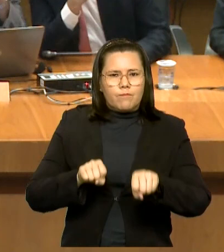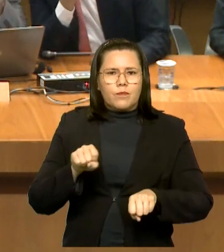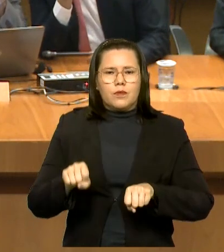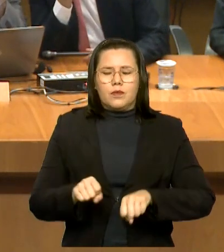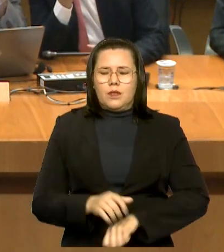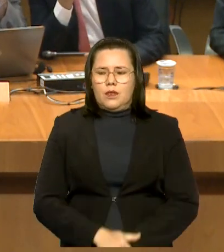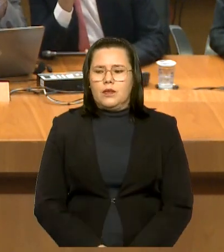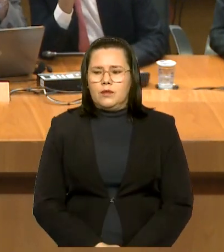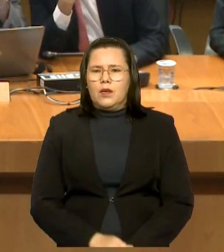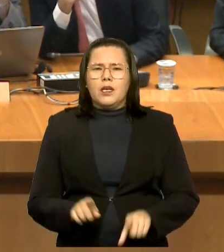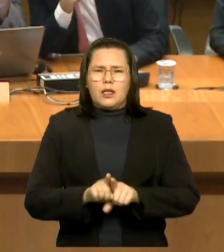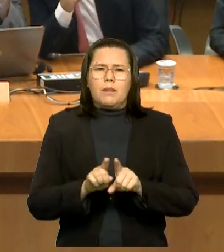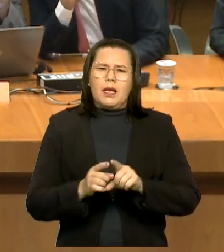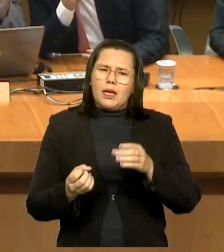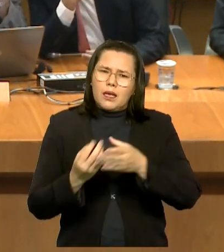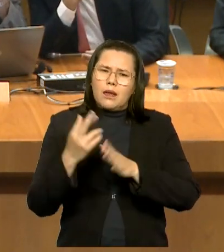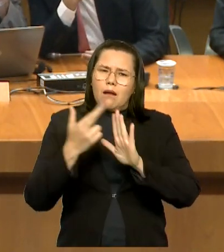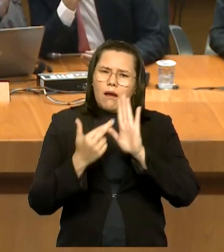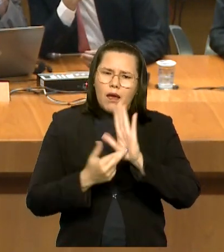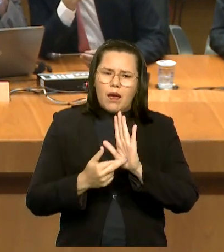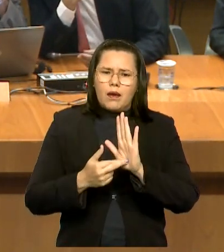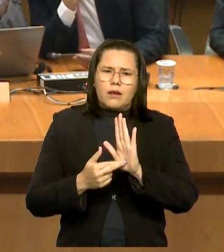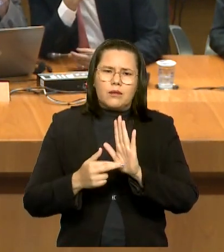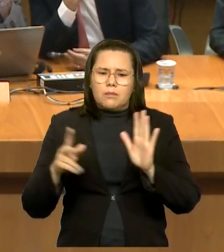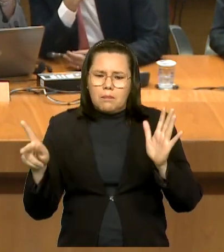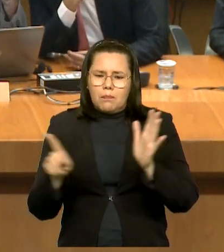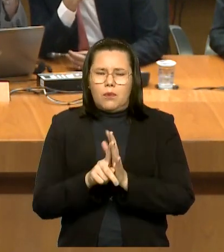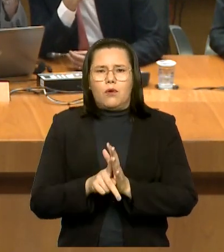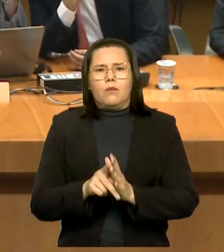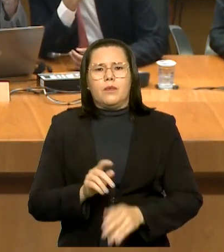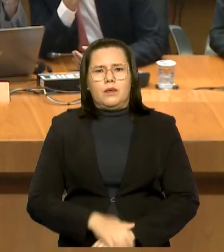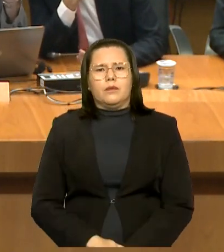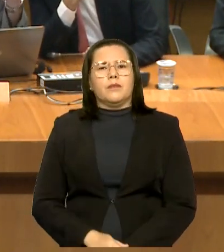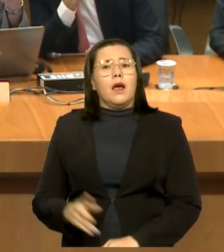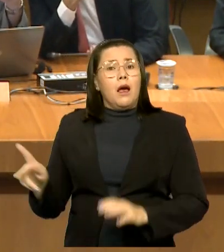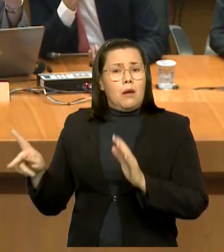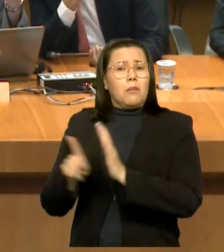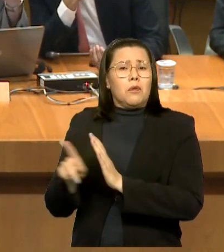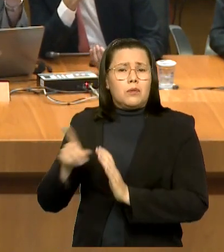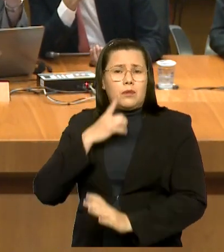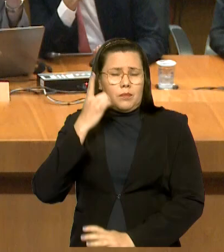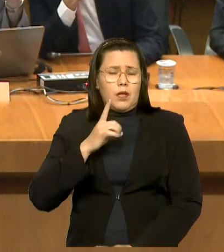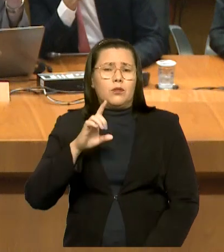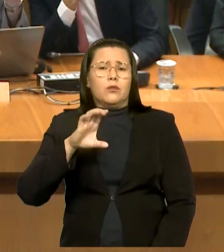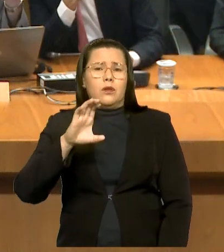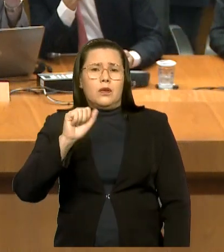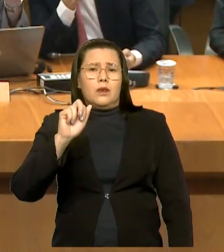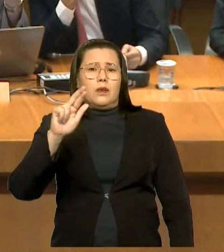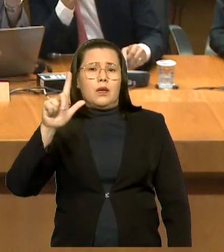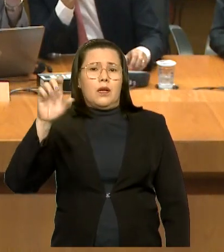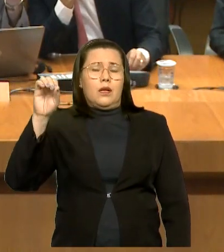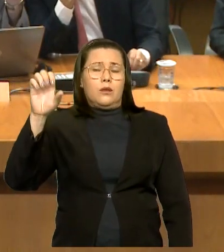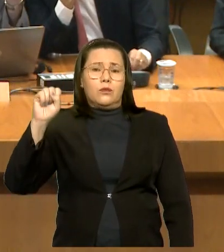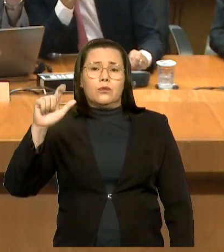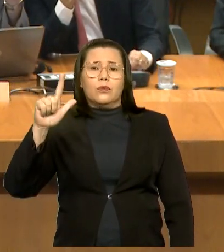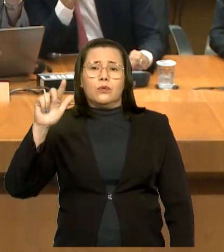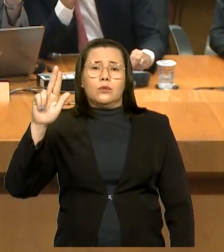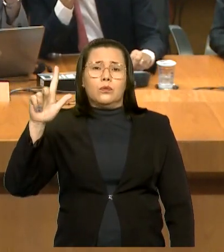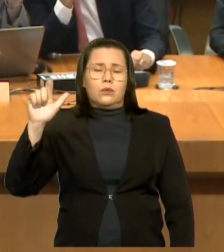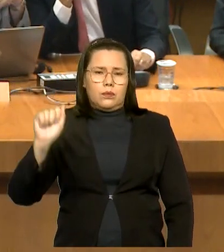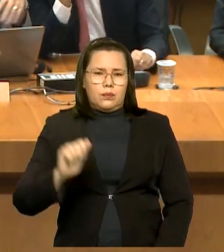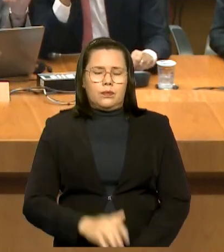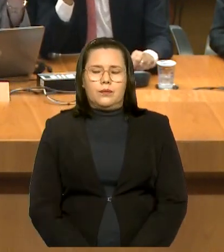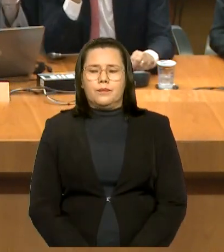e da outras providências, projeto também de sua autoria. Em discussão, em votação, as senhoras deputadas e senhores deputados que